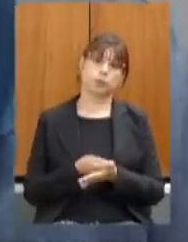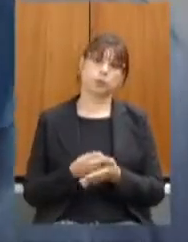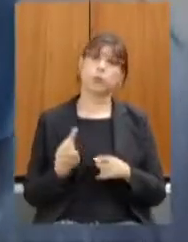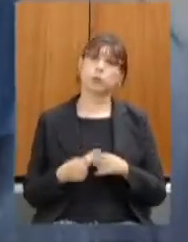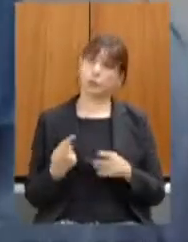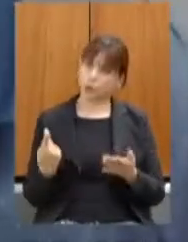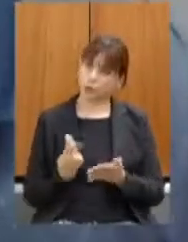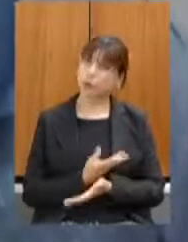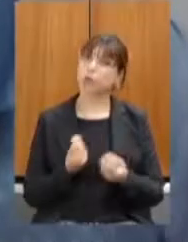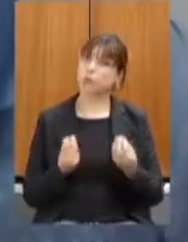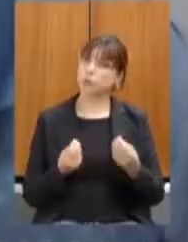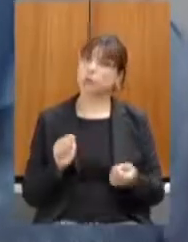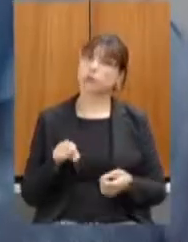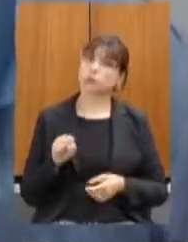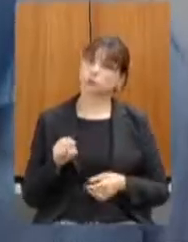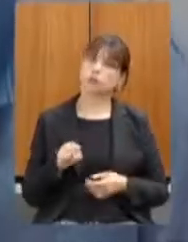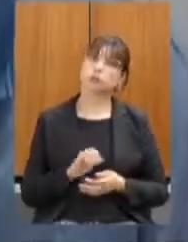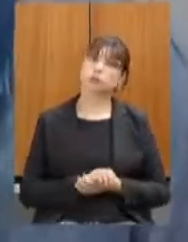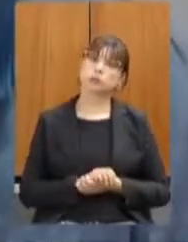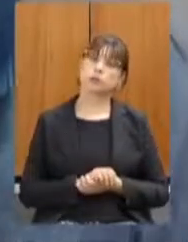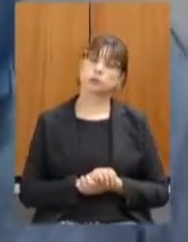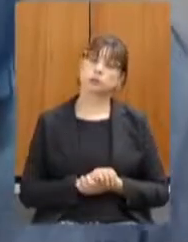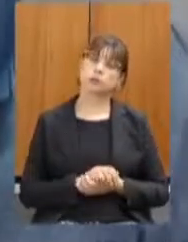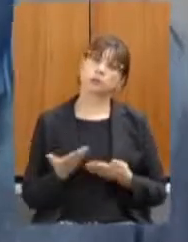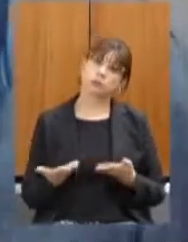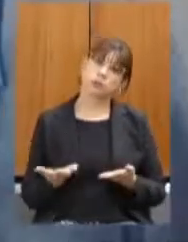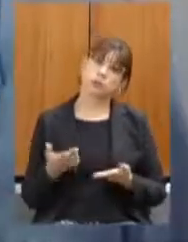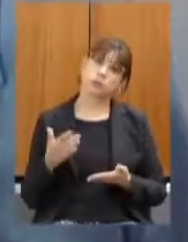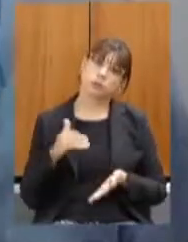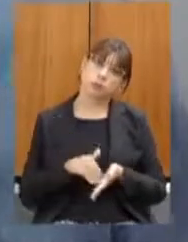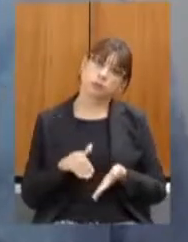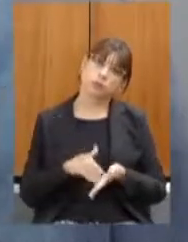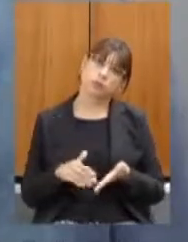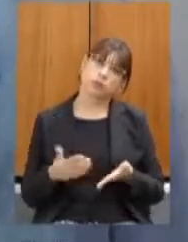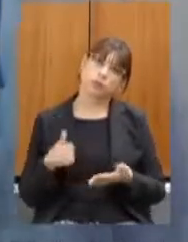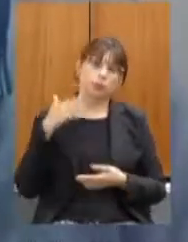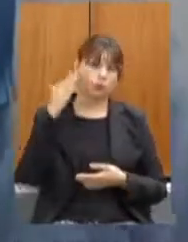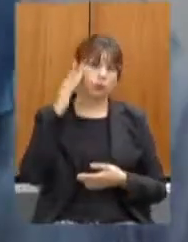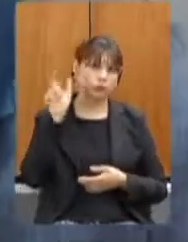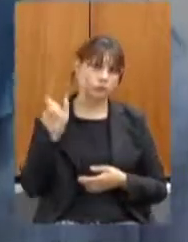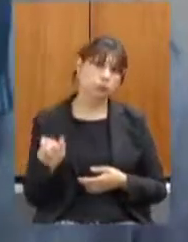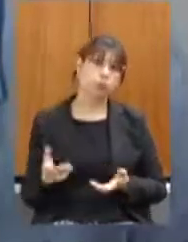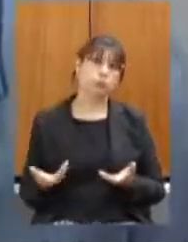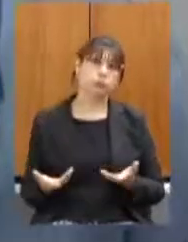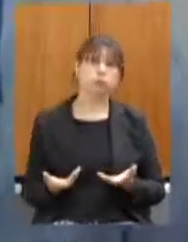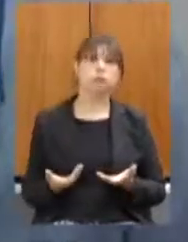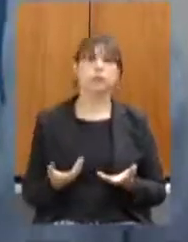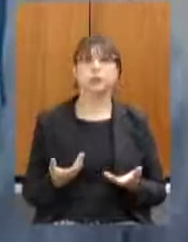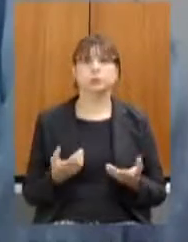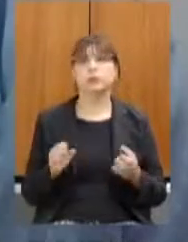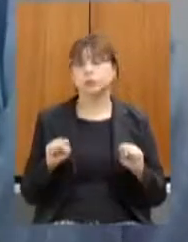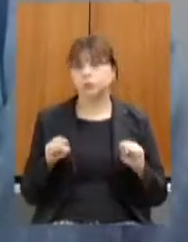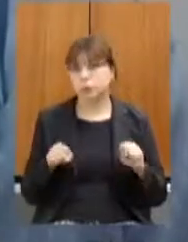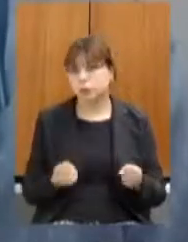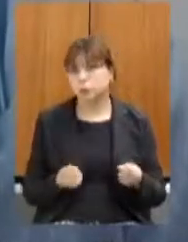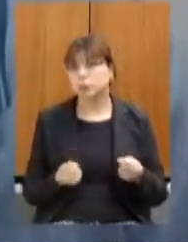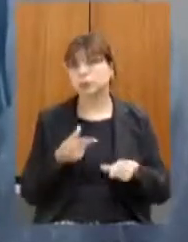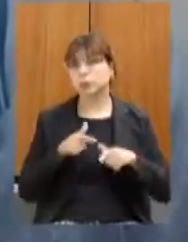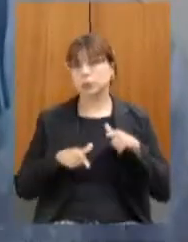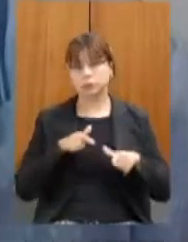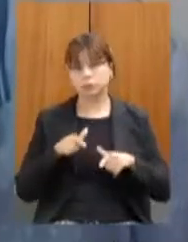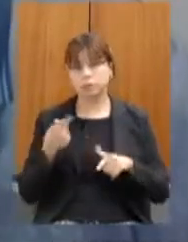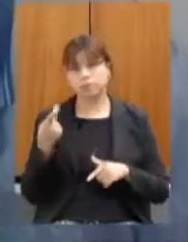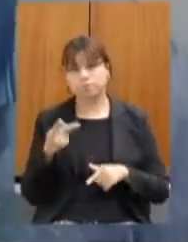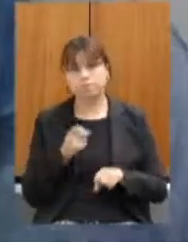aconteceu muito e então secretário de qualquer forma eu sei que vossa excelência desempenho da melhor maneira possível